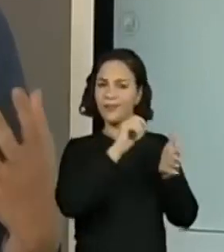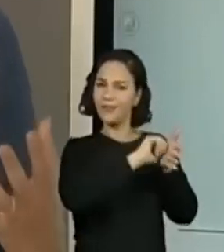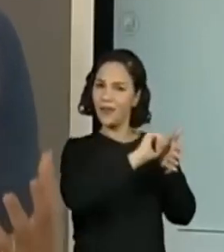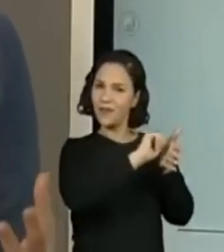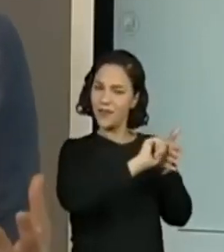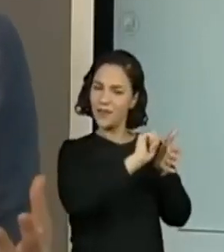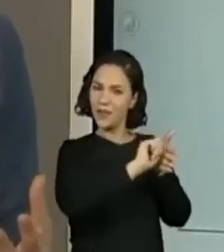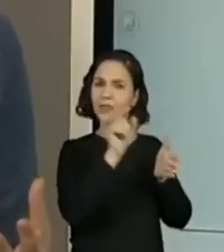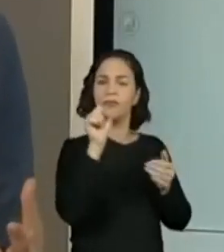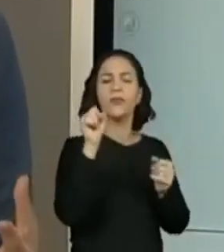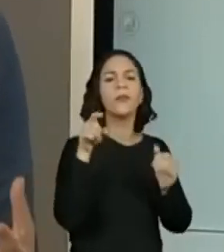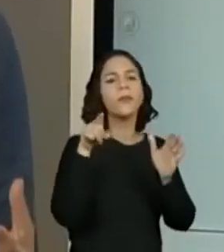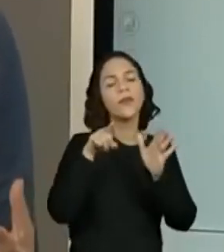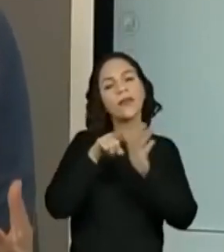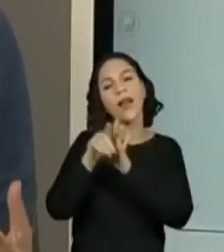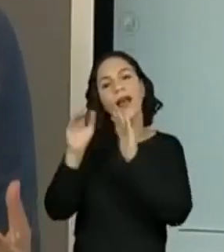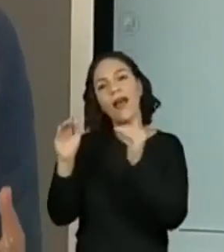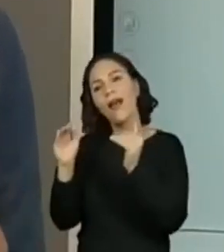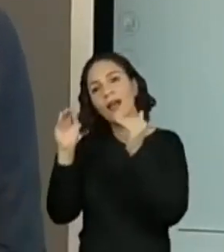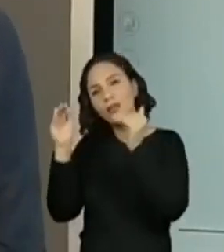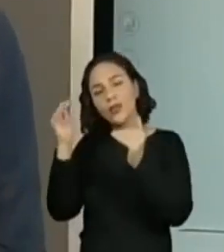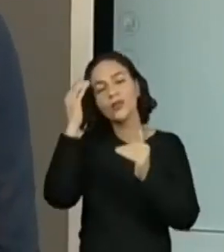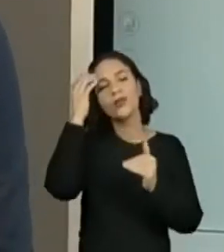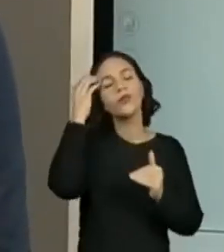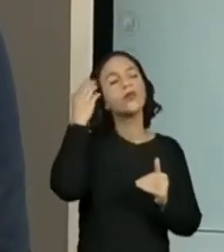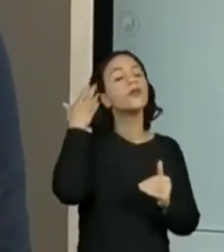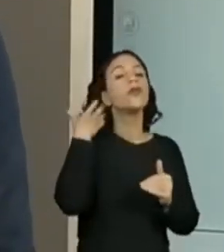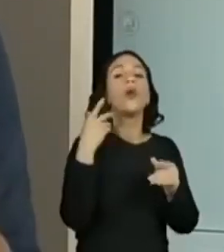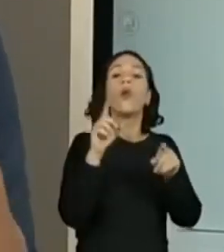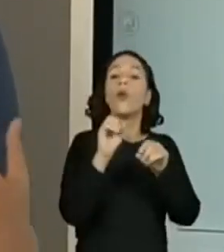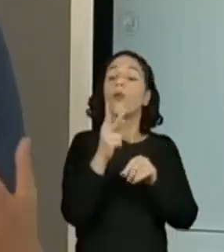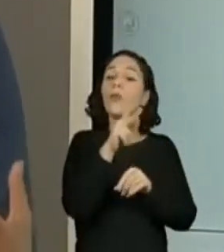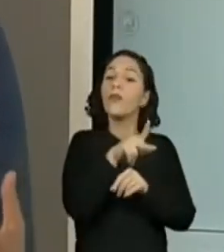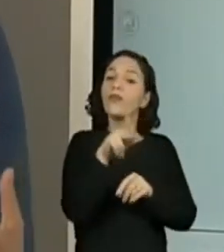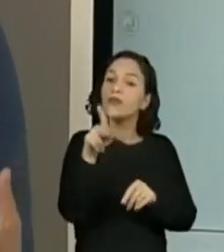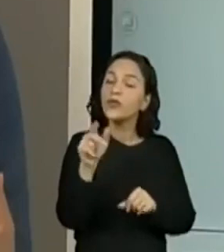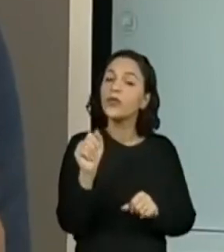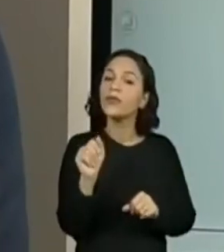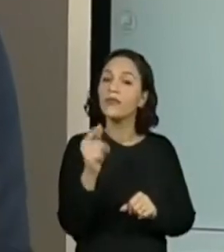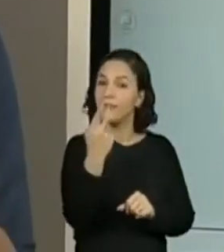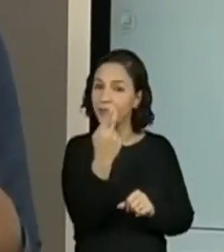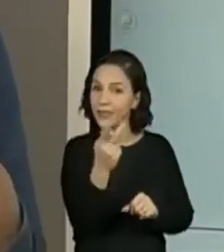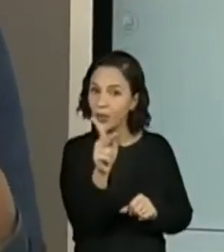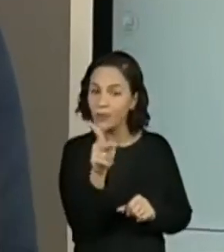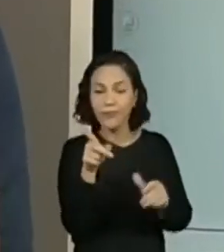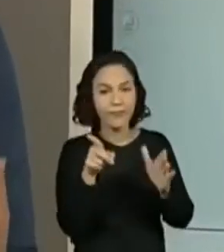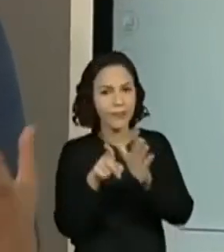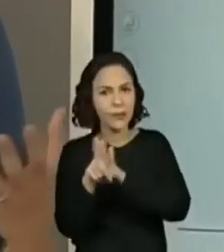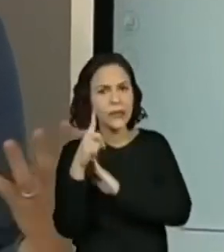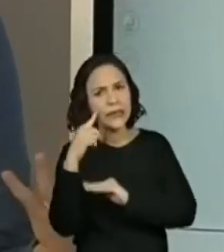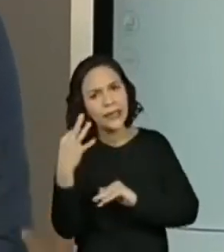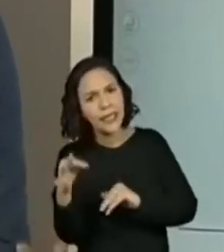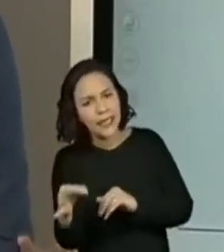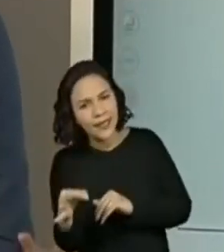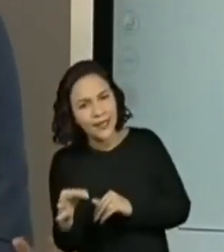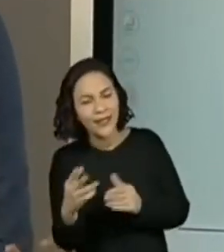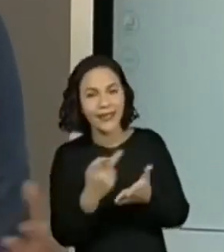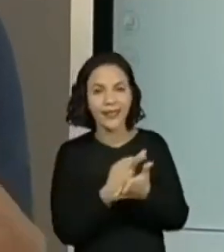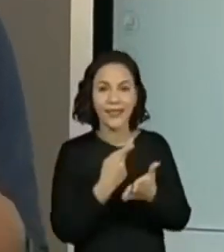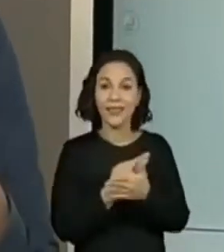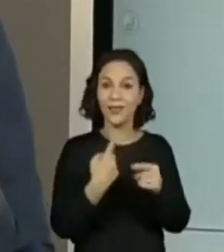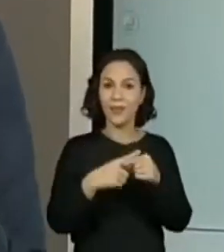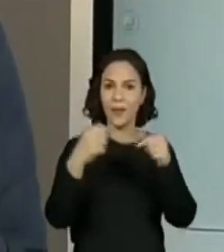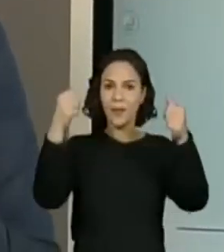sempre perguntando para um adulto que está acompanhando você, ou para o professor, ou para a professora de vocês, porque o nosso